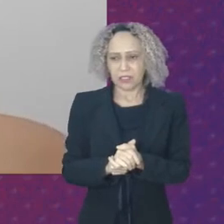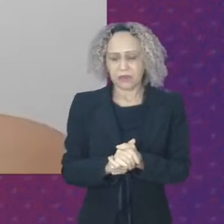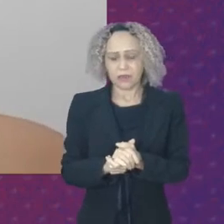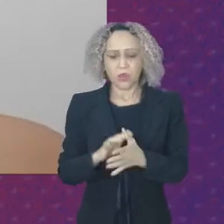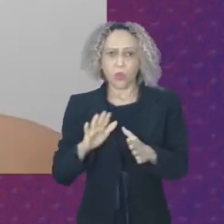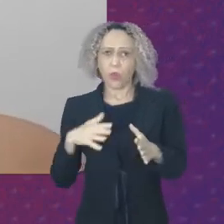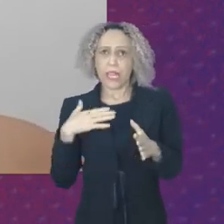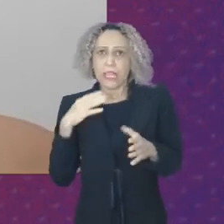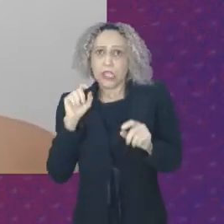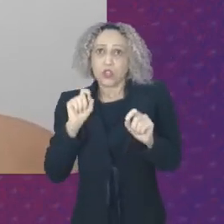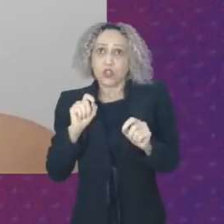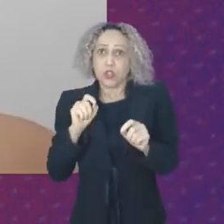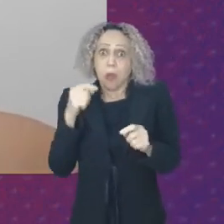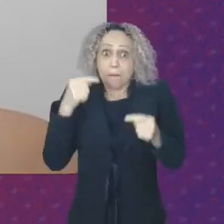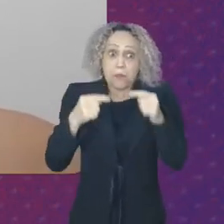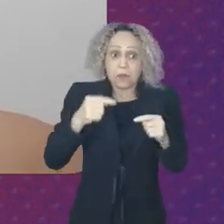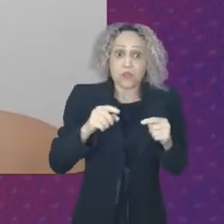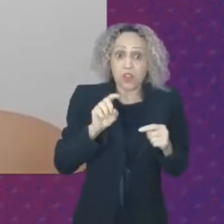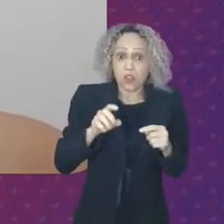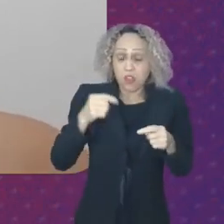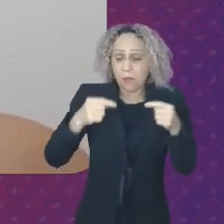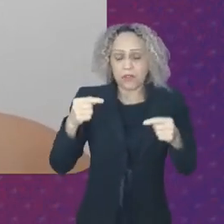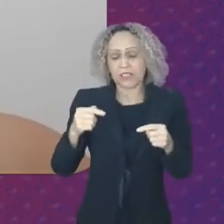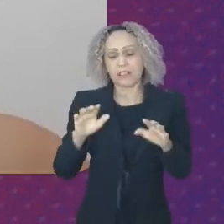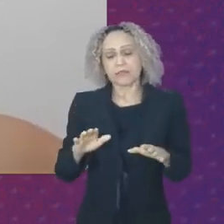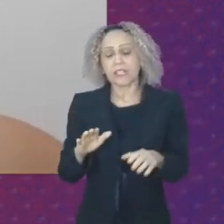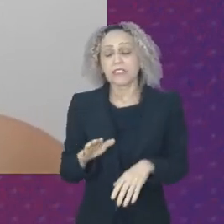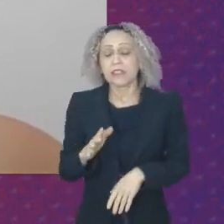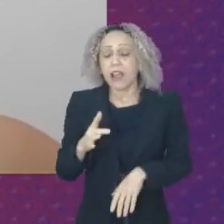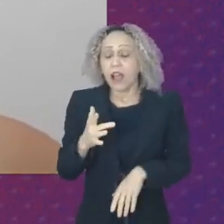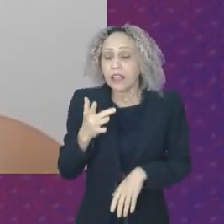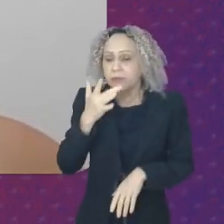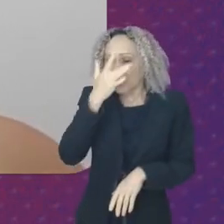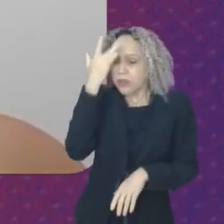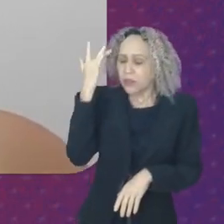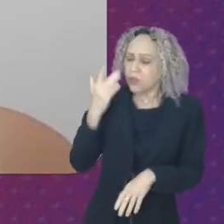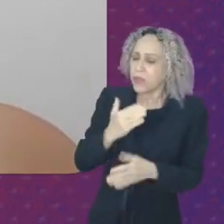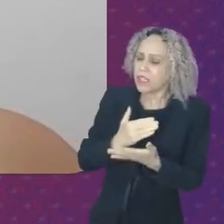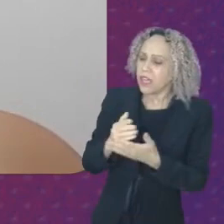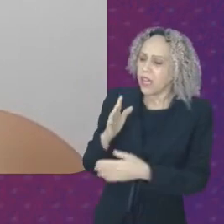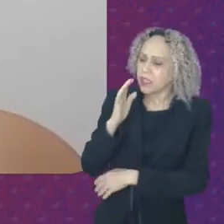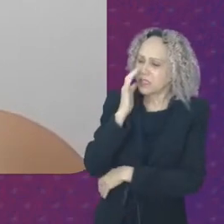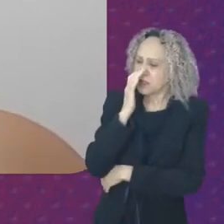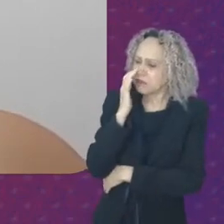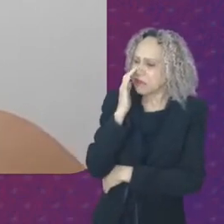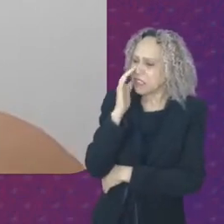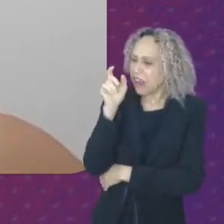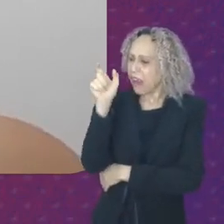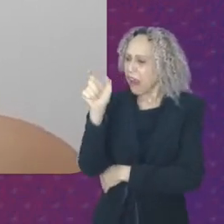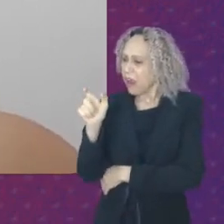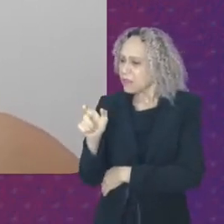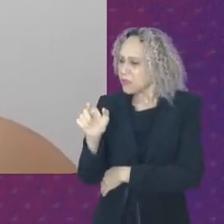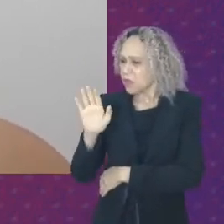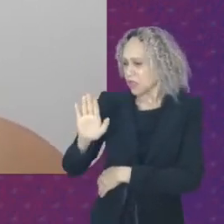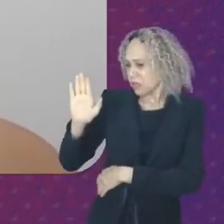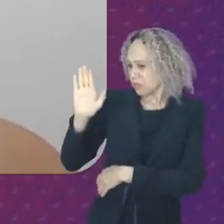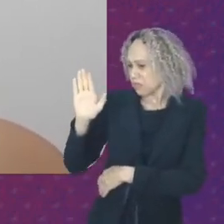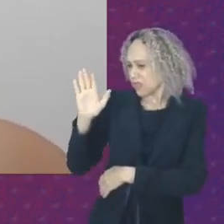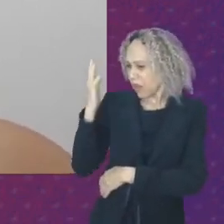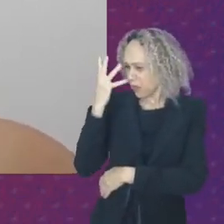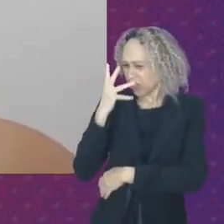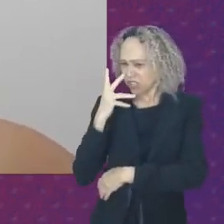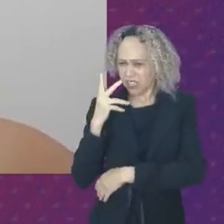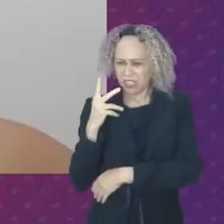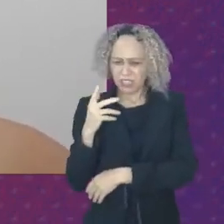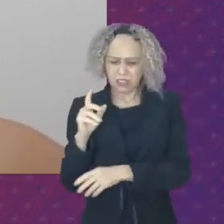E acredito que o Boulos tentou fazer um pouco isso ali em 2018 também, quando ele fazia aquelas olhadinhas